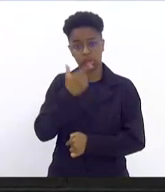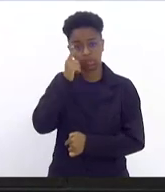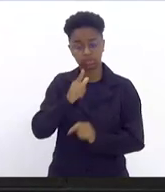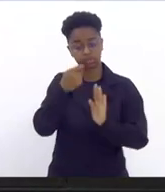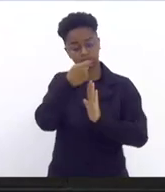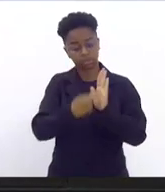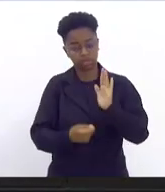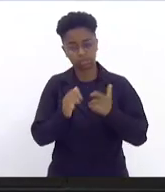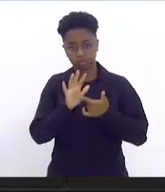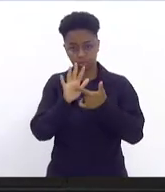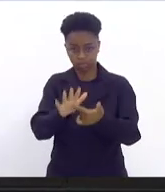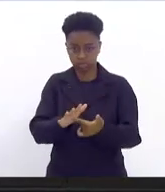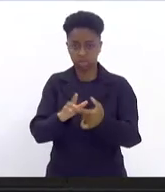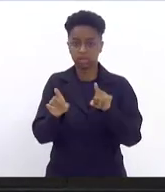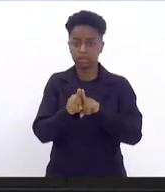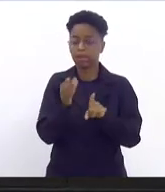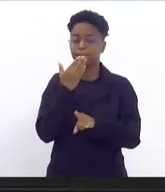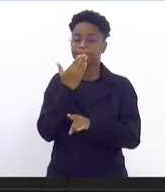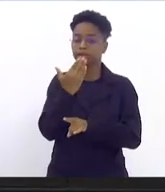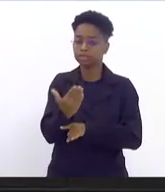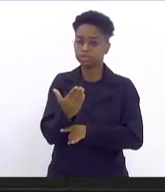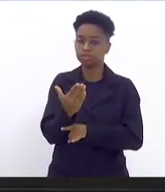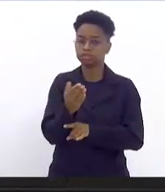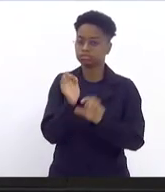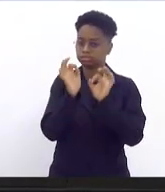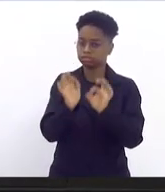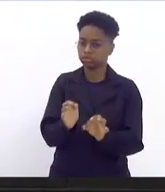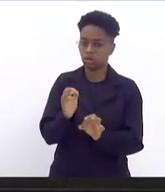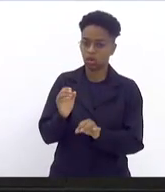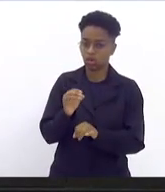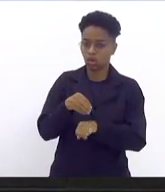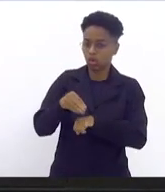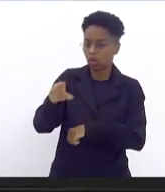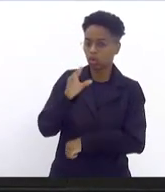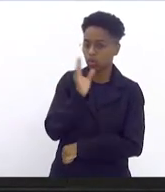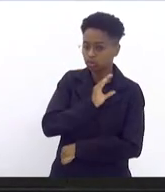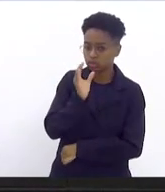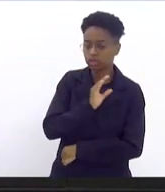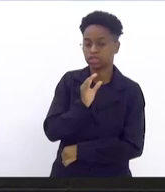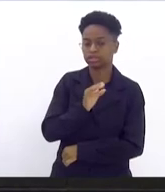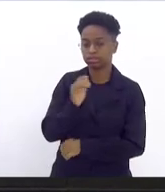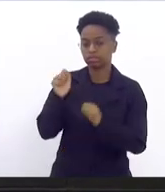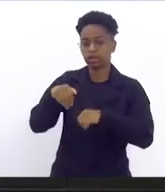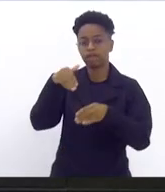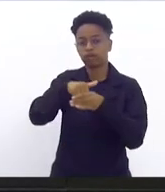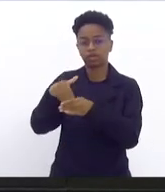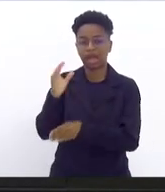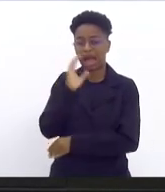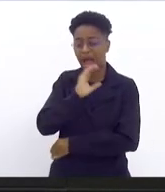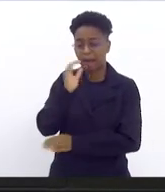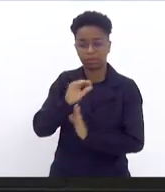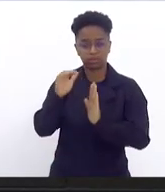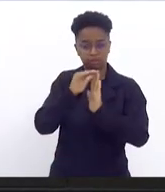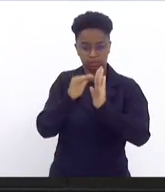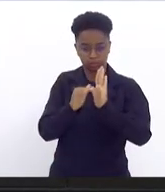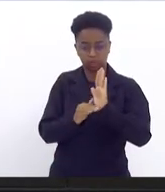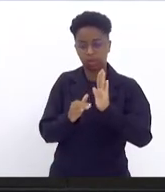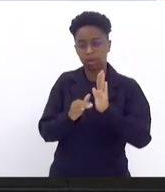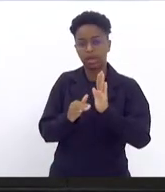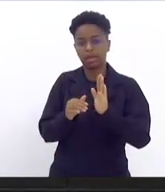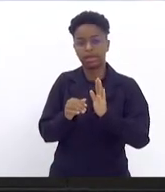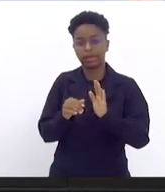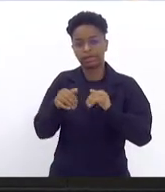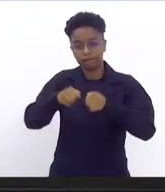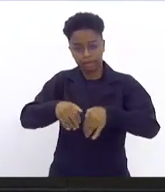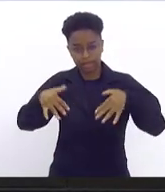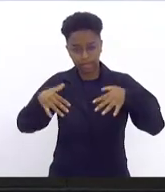definitivo e apresentar e protocolar e pedir devidamente o regime de urgência, a presença da casa possa botar em plenário o mais rápido possível, de modo que